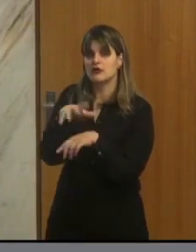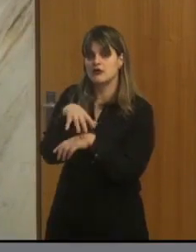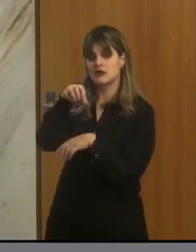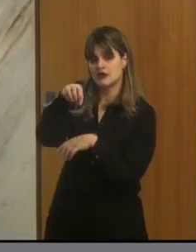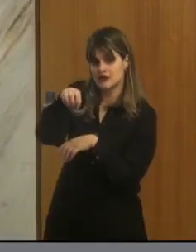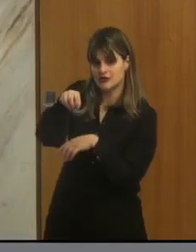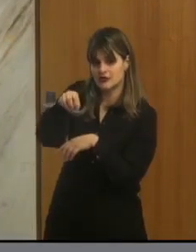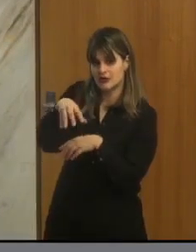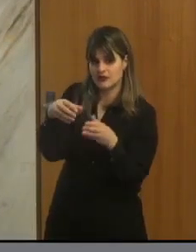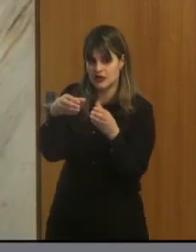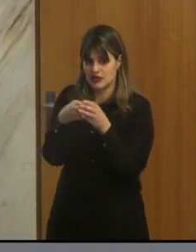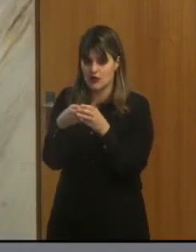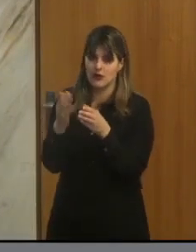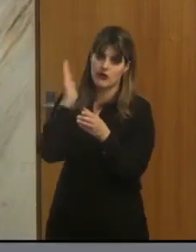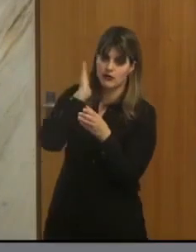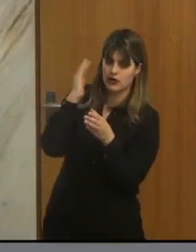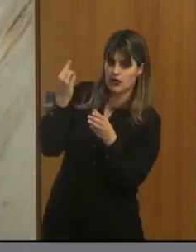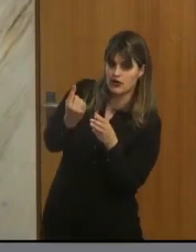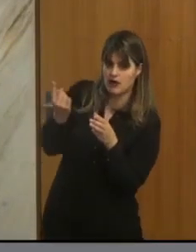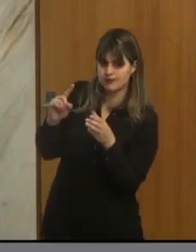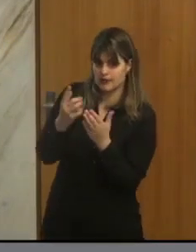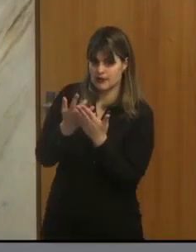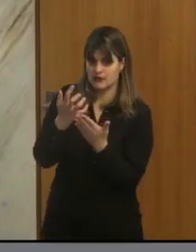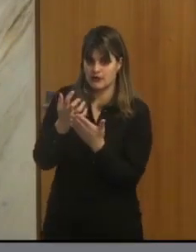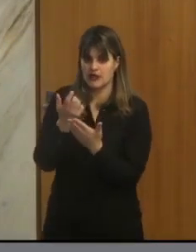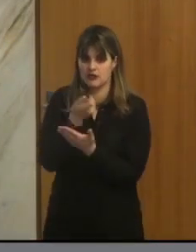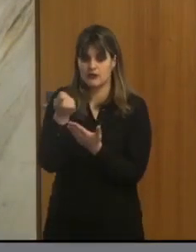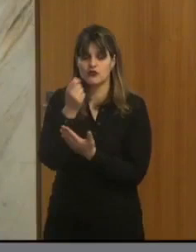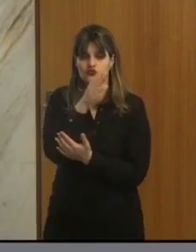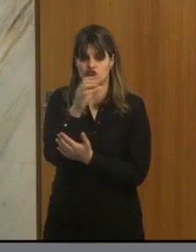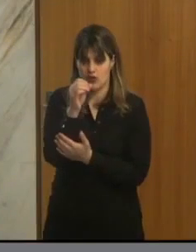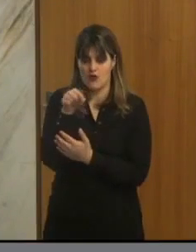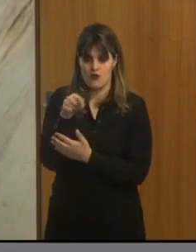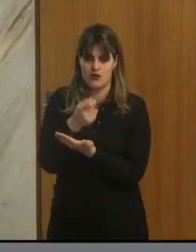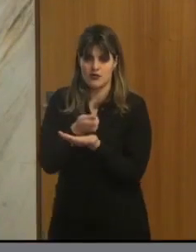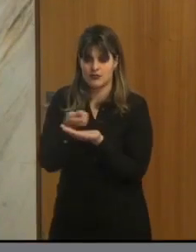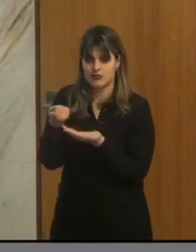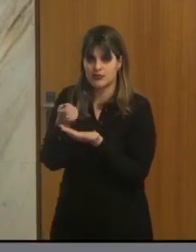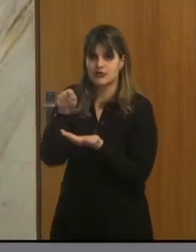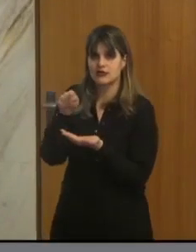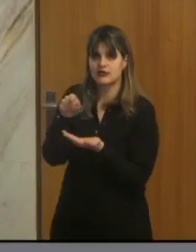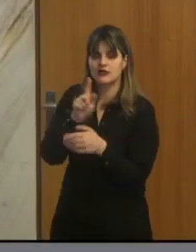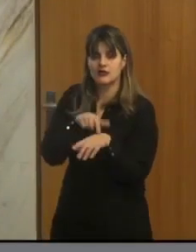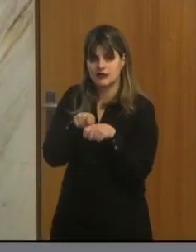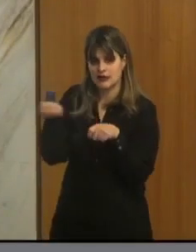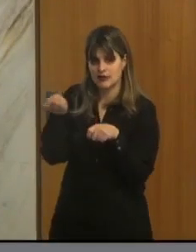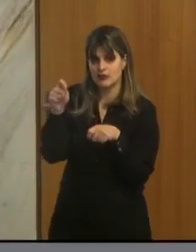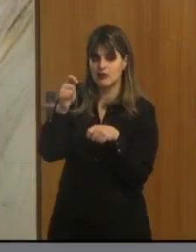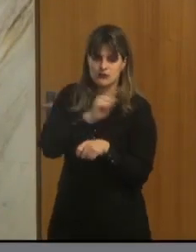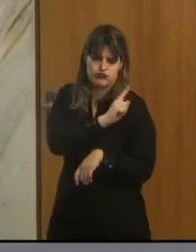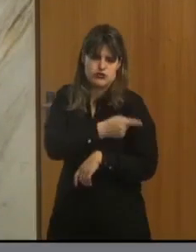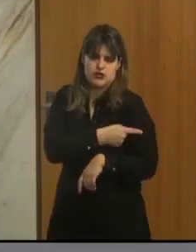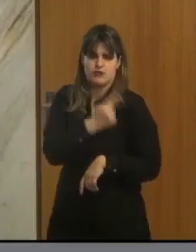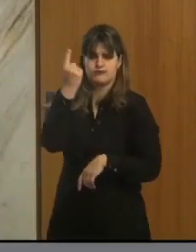sem a ordem a isso ser obrigado. Esta sublinhada é de João Marujo. Foi feita ao tempo do muito virtuoso e poderoso rei Dom